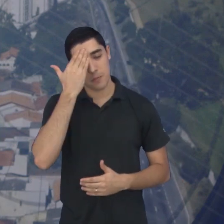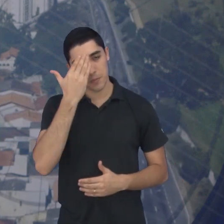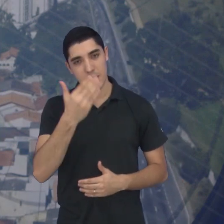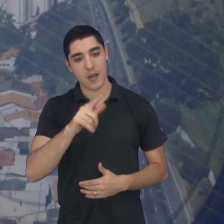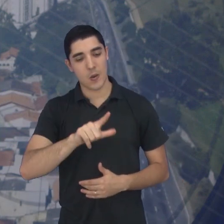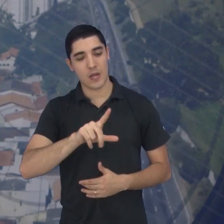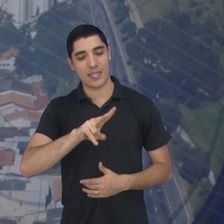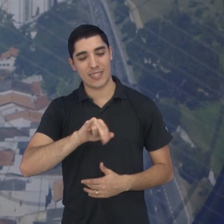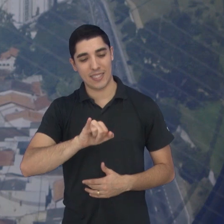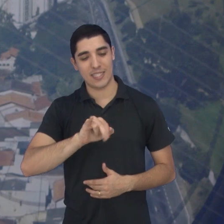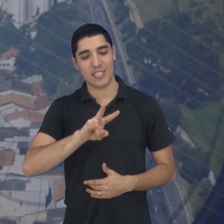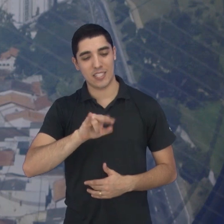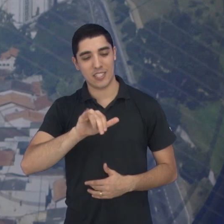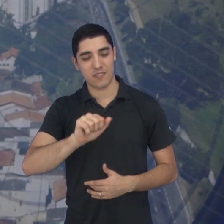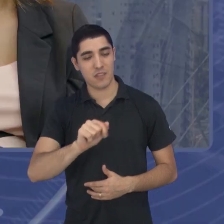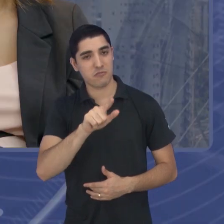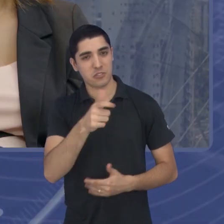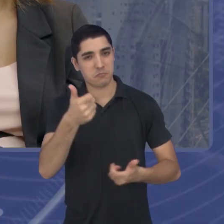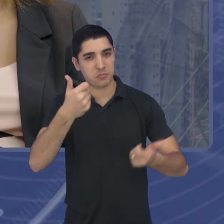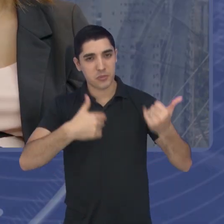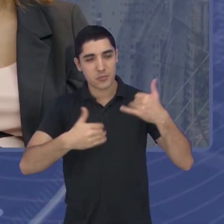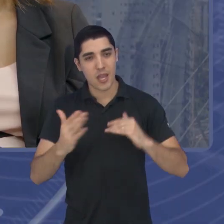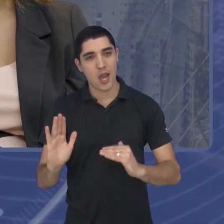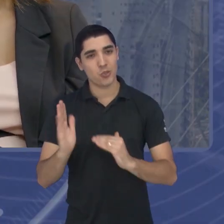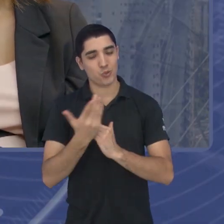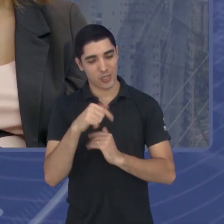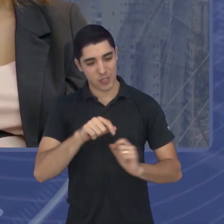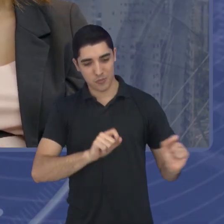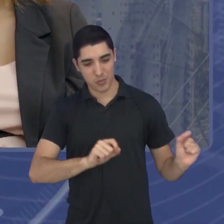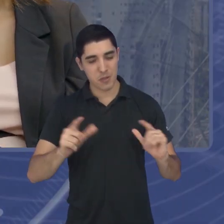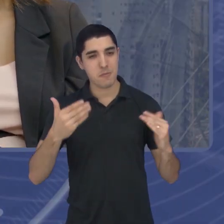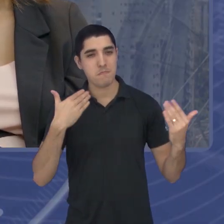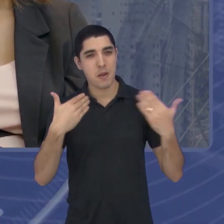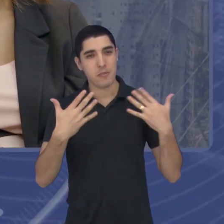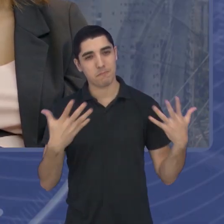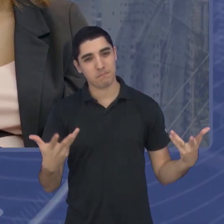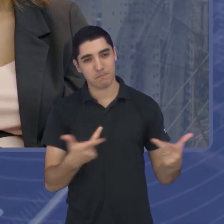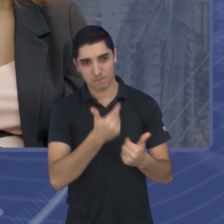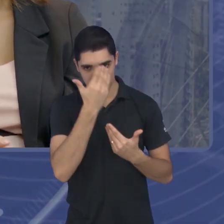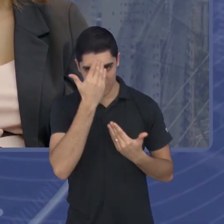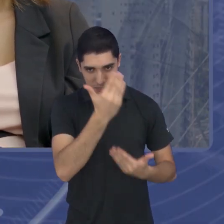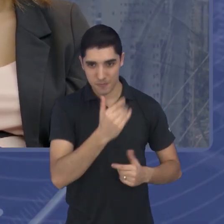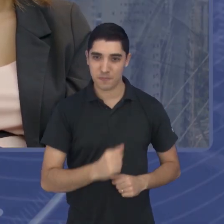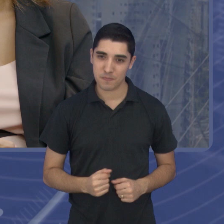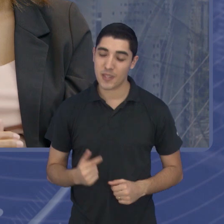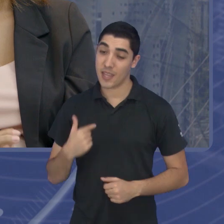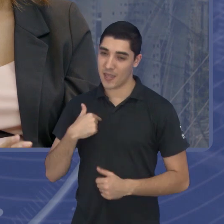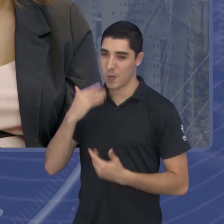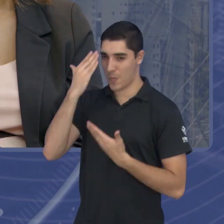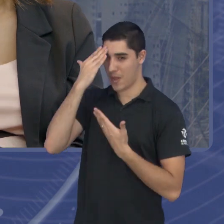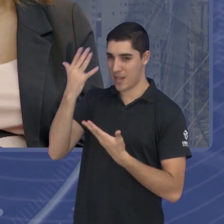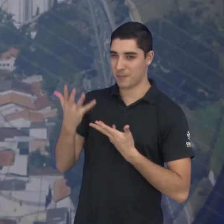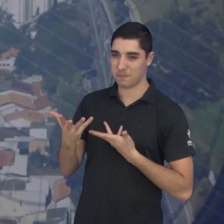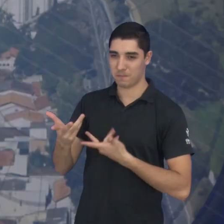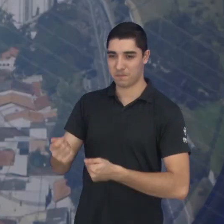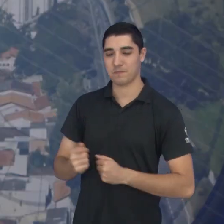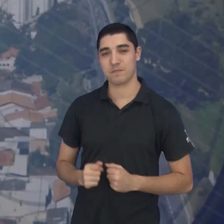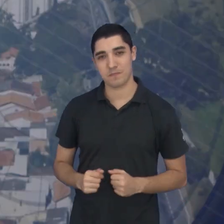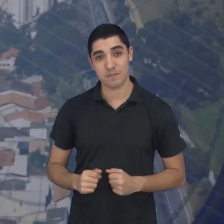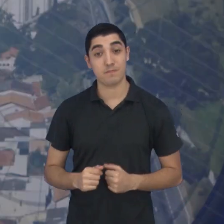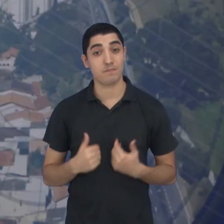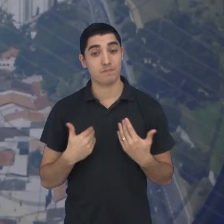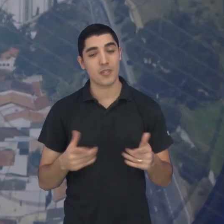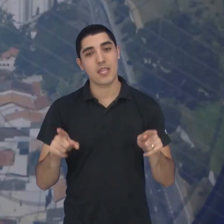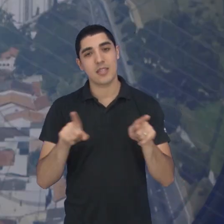agradecer você pela sua contribuição aqui nesse bate-papo de hoje. Muito obrigada, viu? Eu que agradeço. É isso,